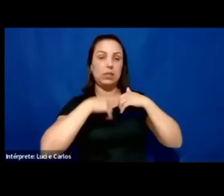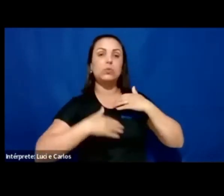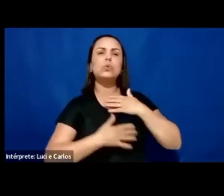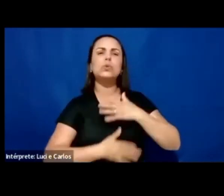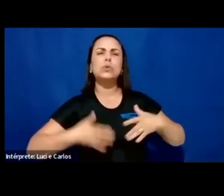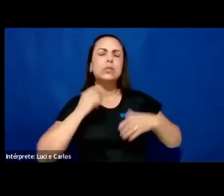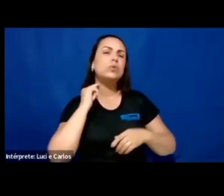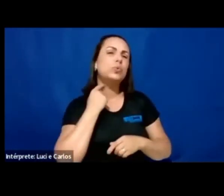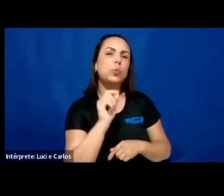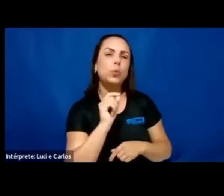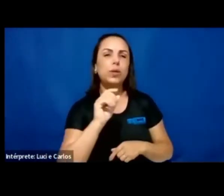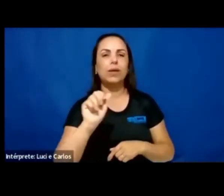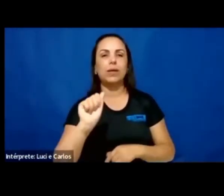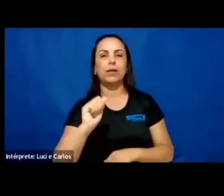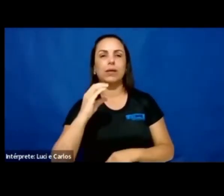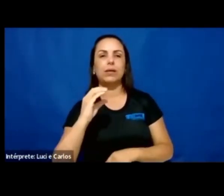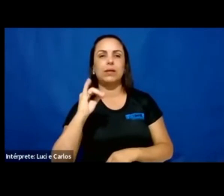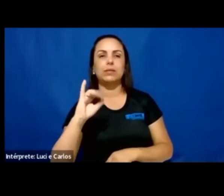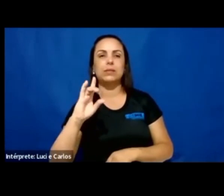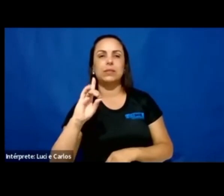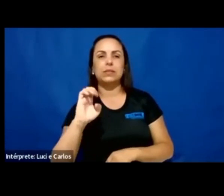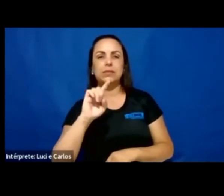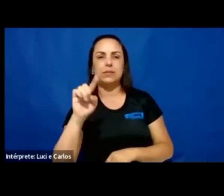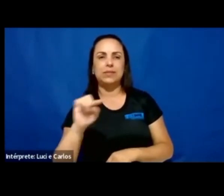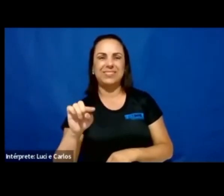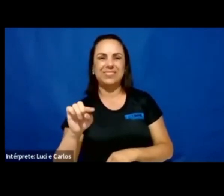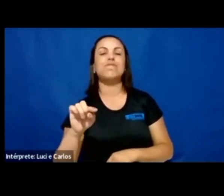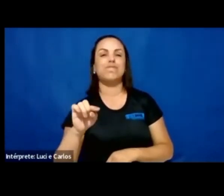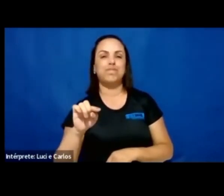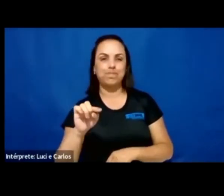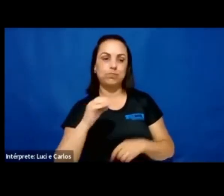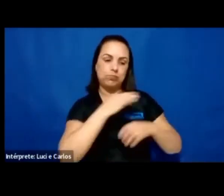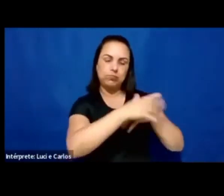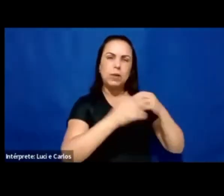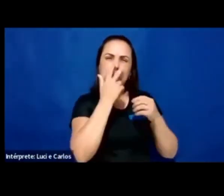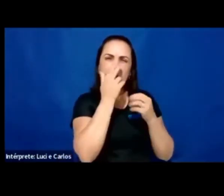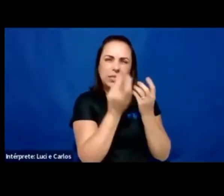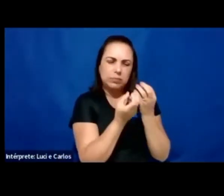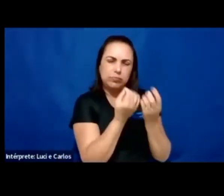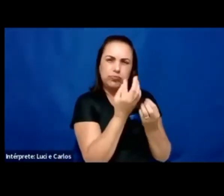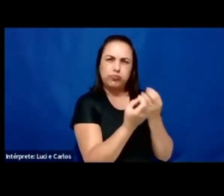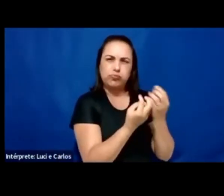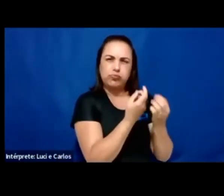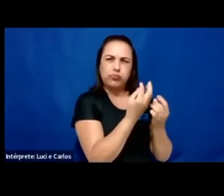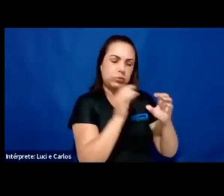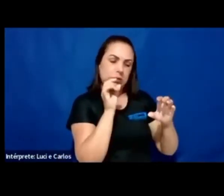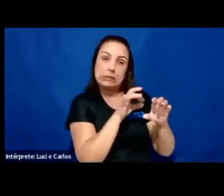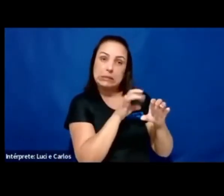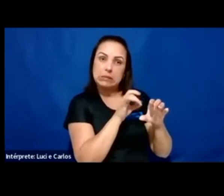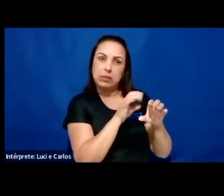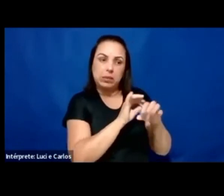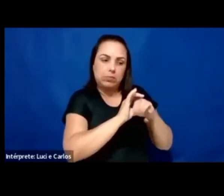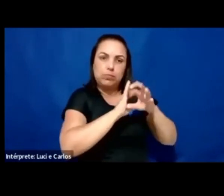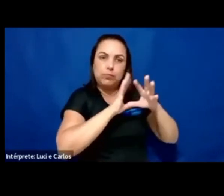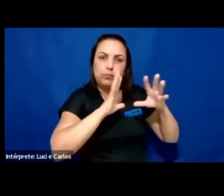sei que o meu organismo está ácido? A água que você bebe é importante. Então, por isso que eu falo, quando você toma uma água, ela é